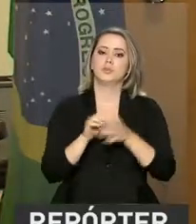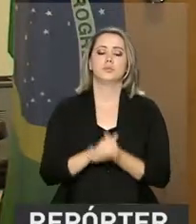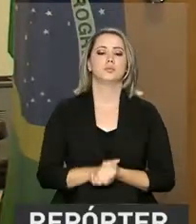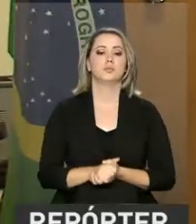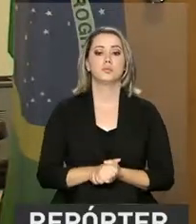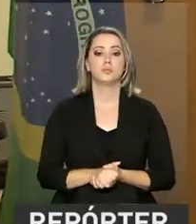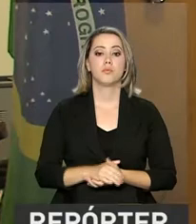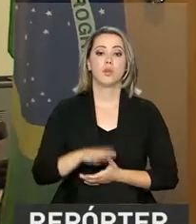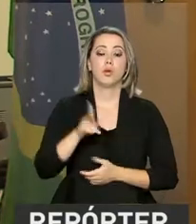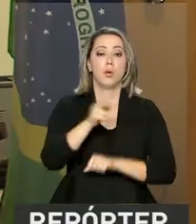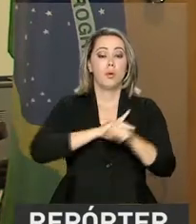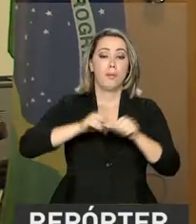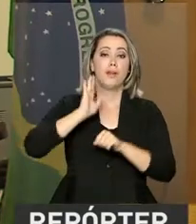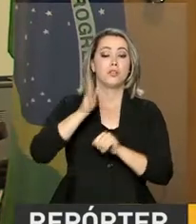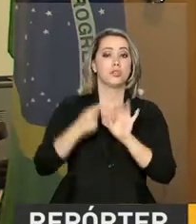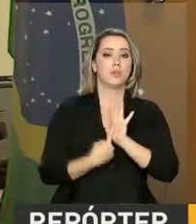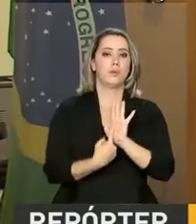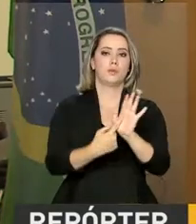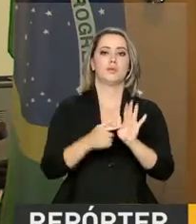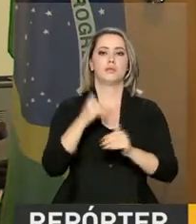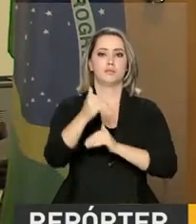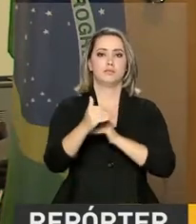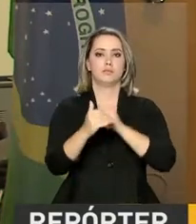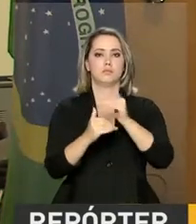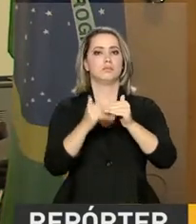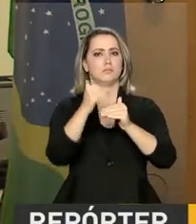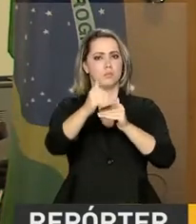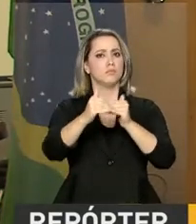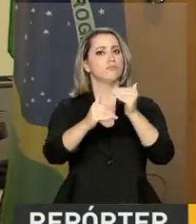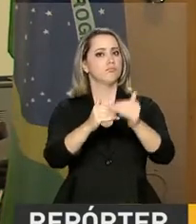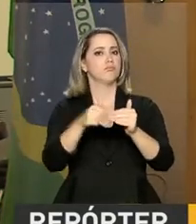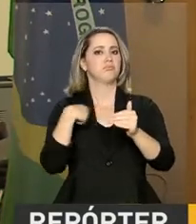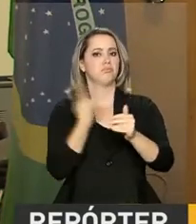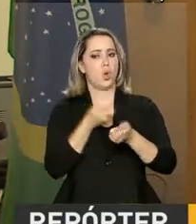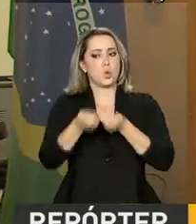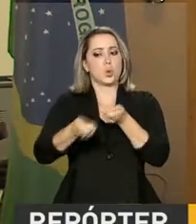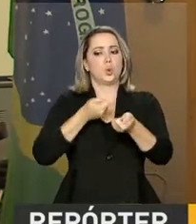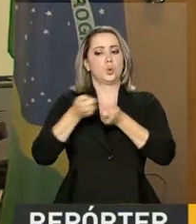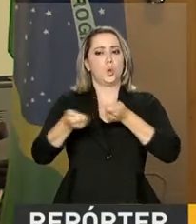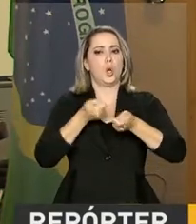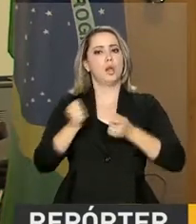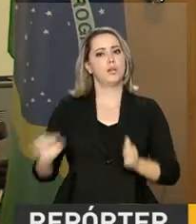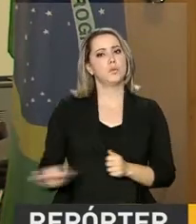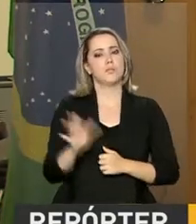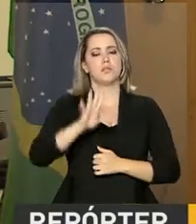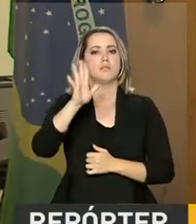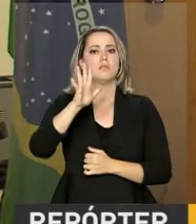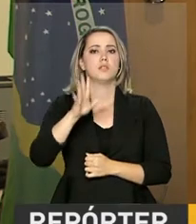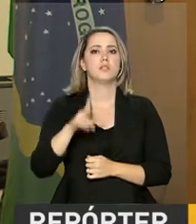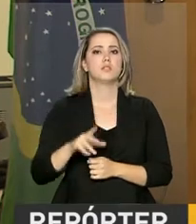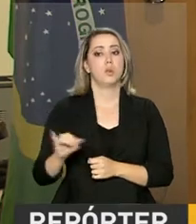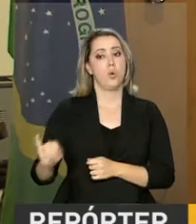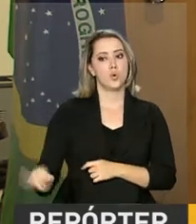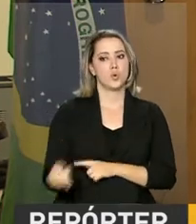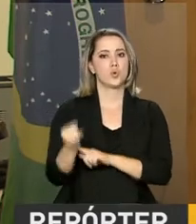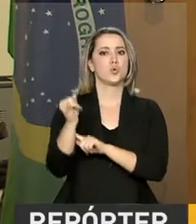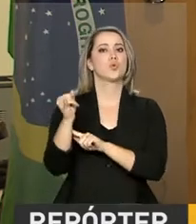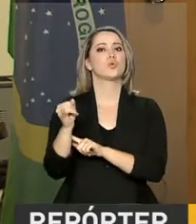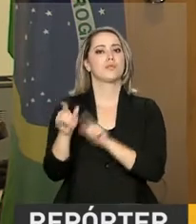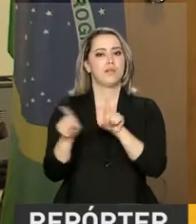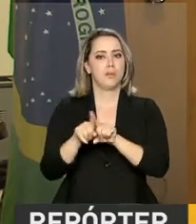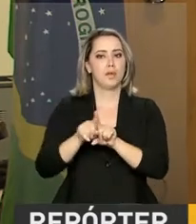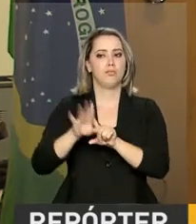o pai do sinal de crescimento ou conseguimos controlar a inflação a partir de juros está caindo